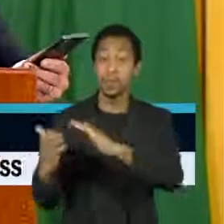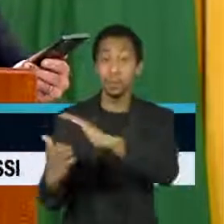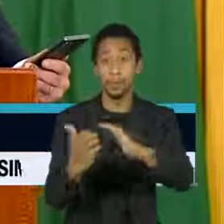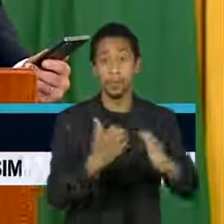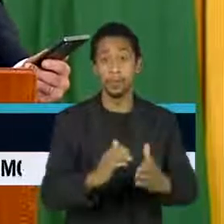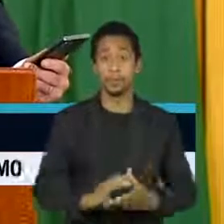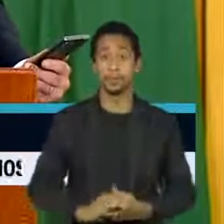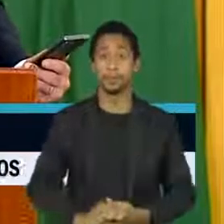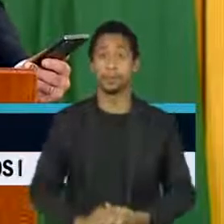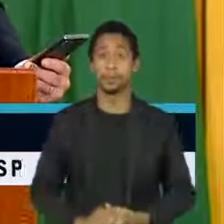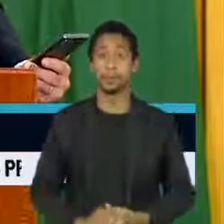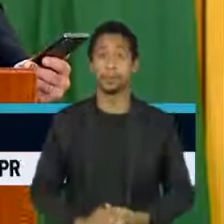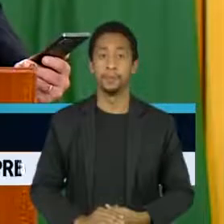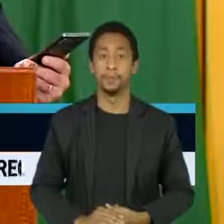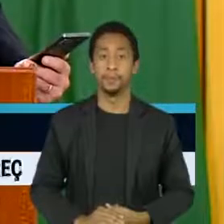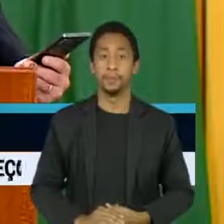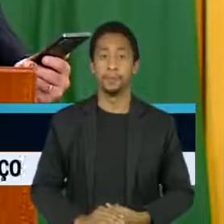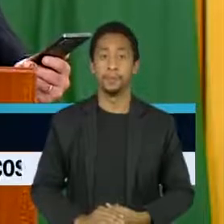E resolvemos